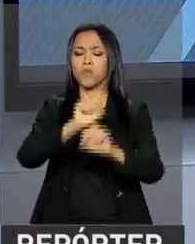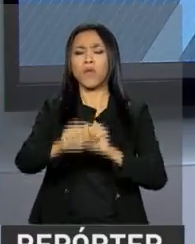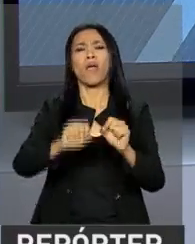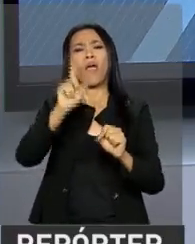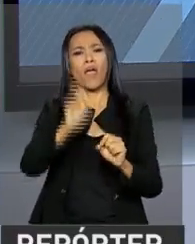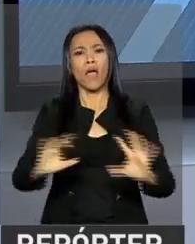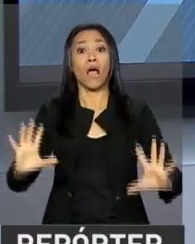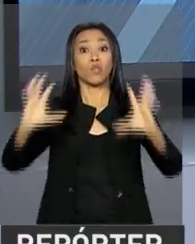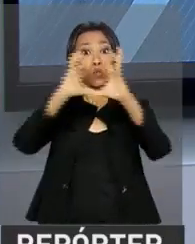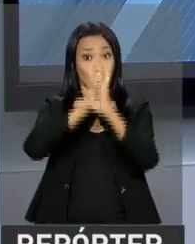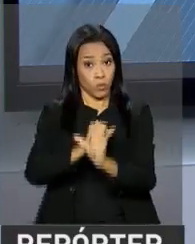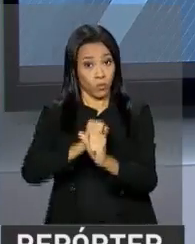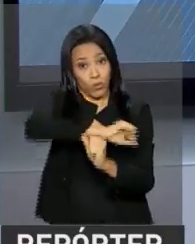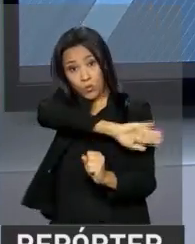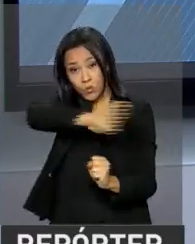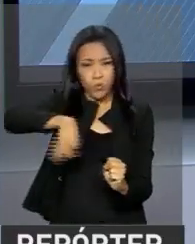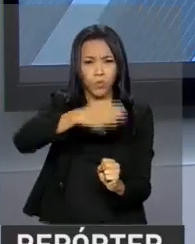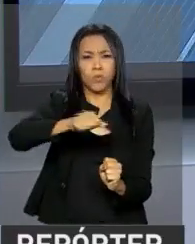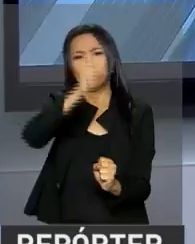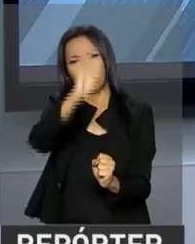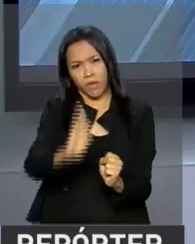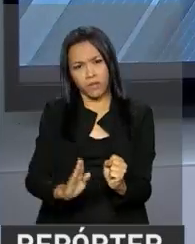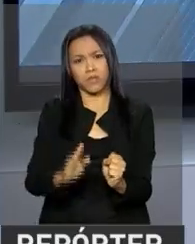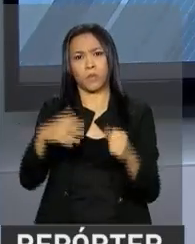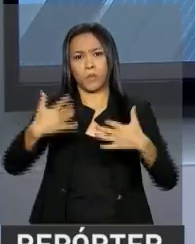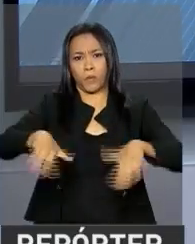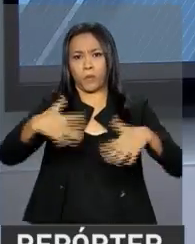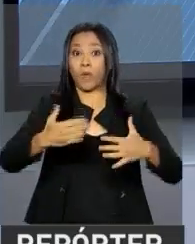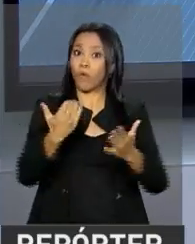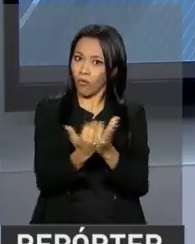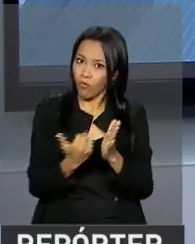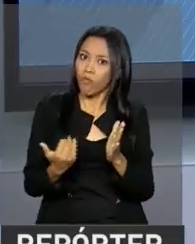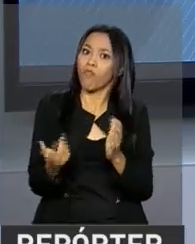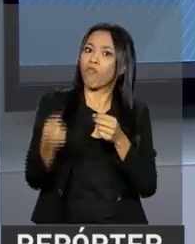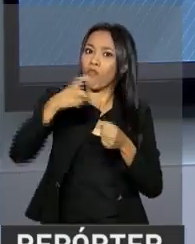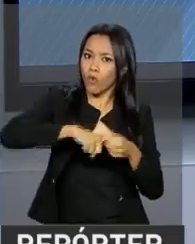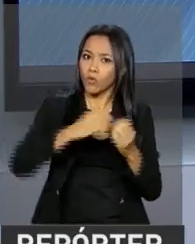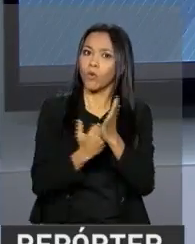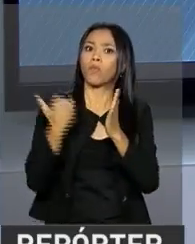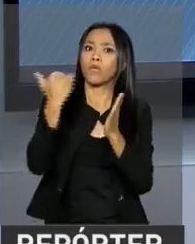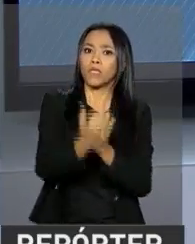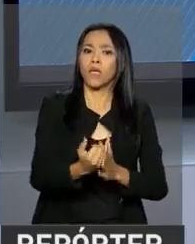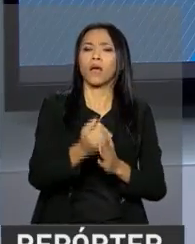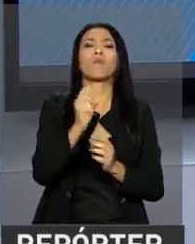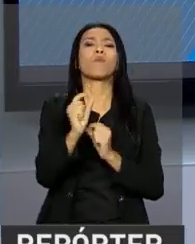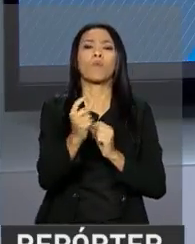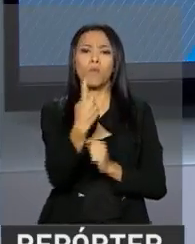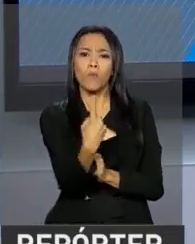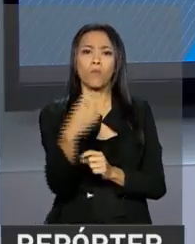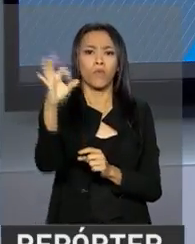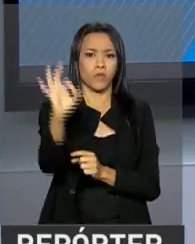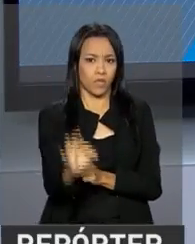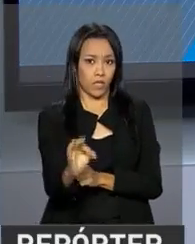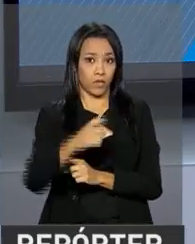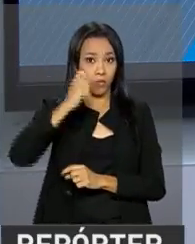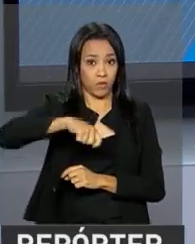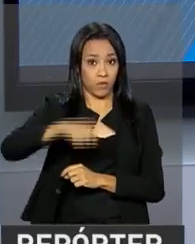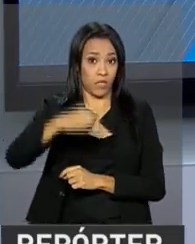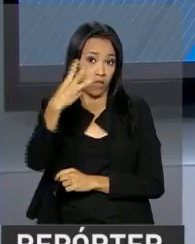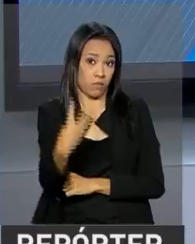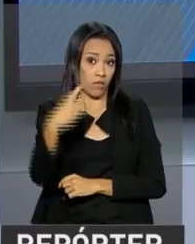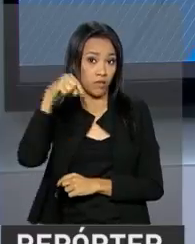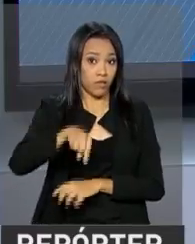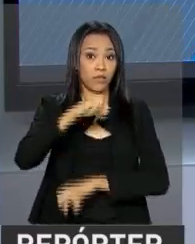todos os bens e riquezas produzidos no país, voltou a crescer. A alta foi de 1% no primeiro trimestre do